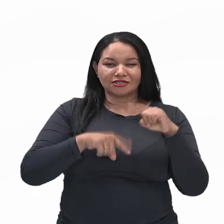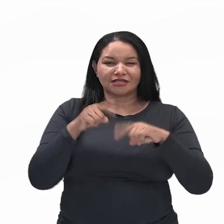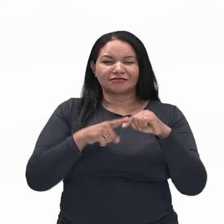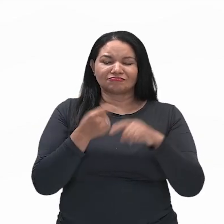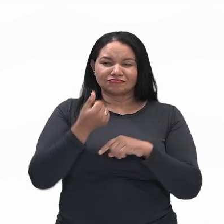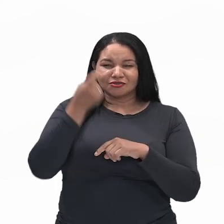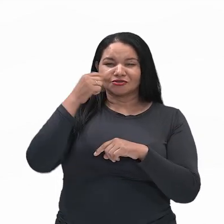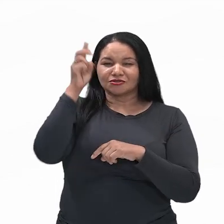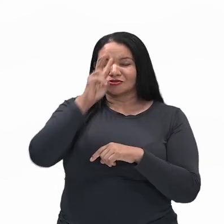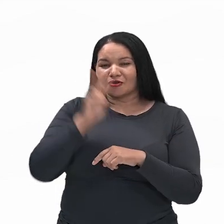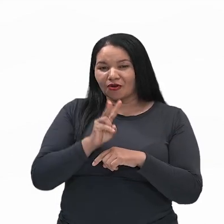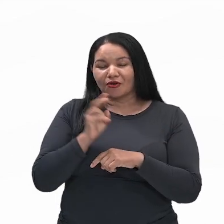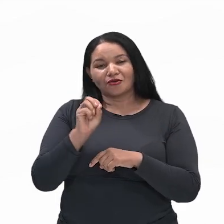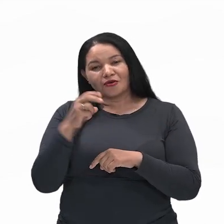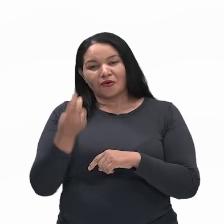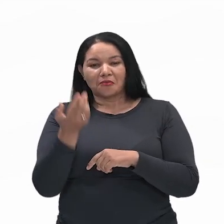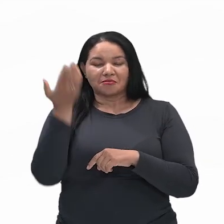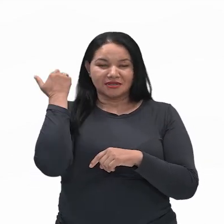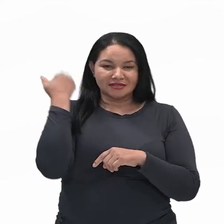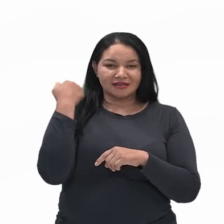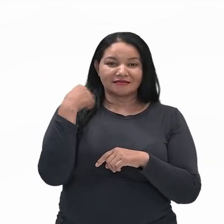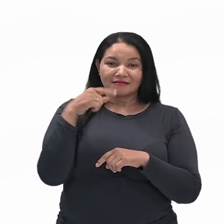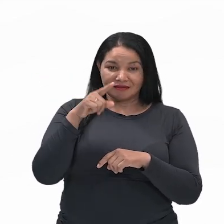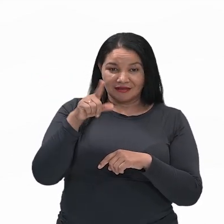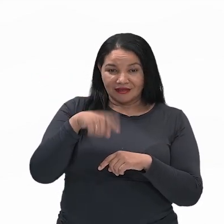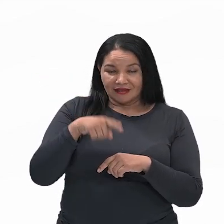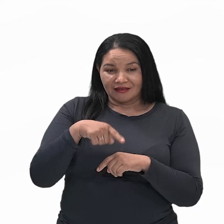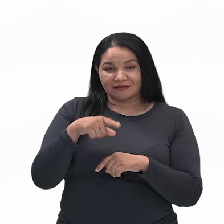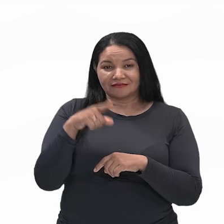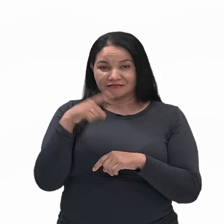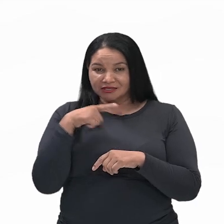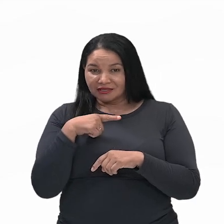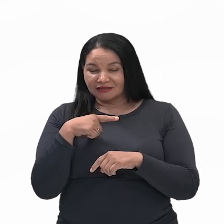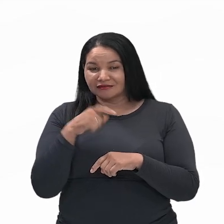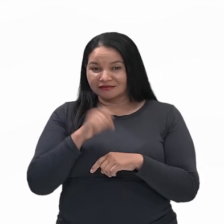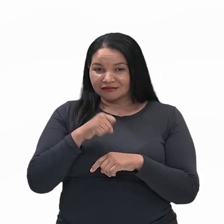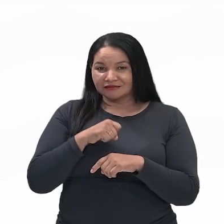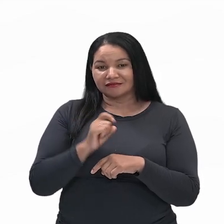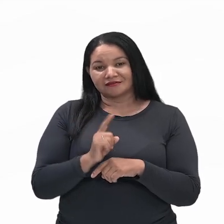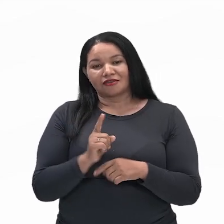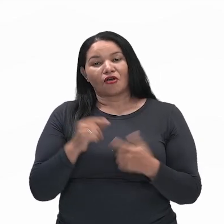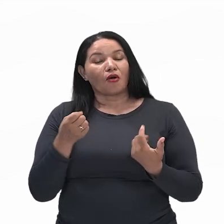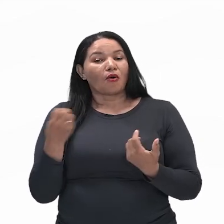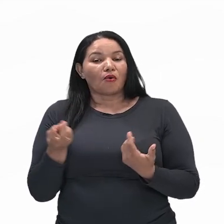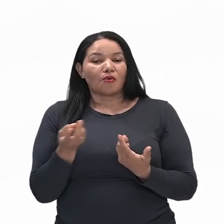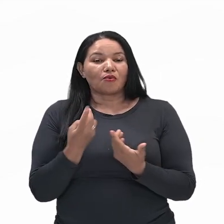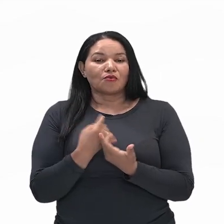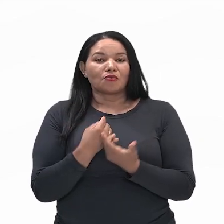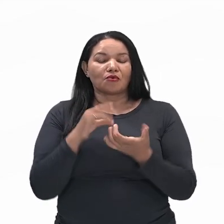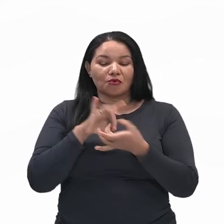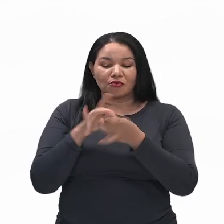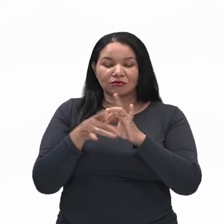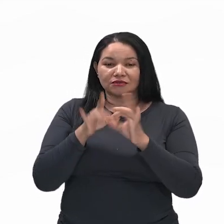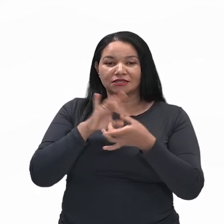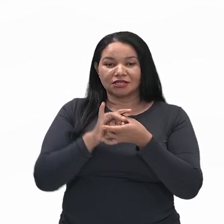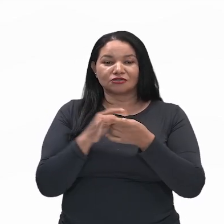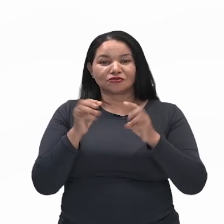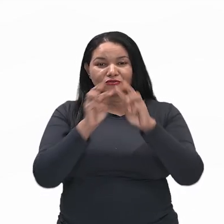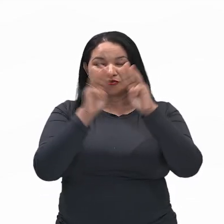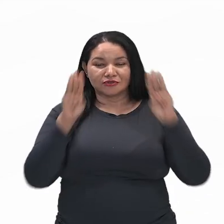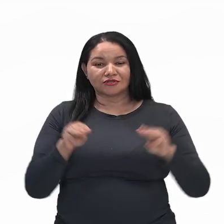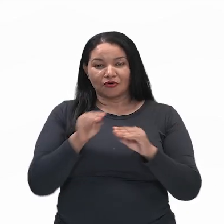passado? Você acha que é isso que o museu tem? Ou será que o contexto do museu já mudou ao longo do